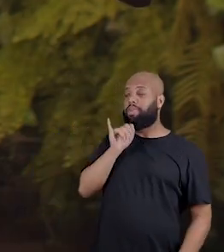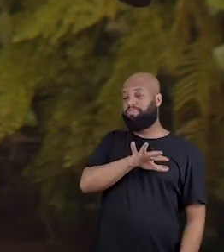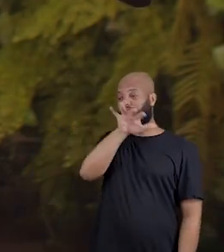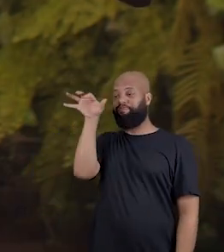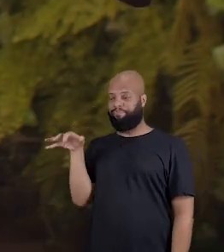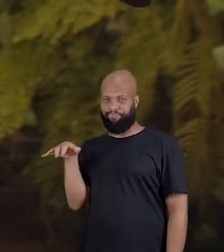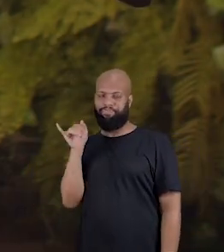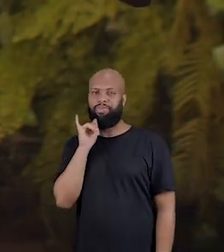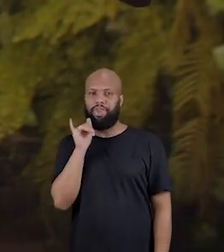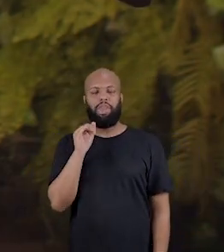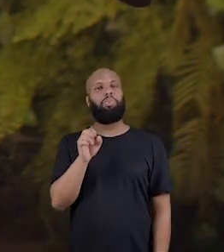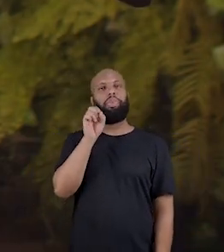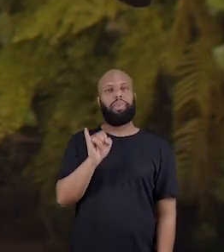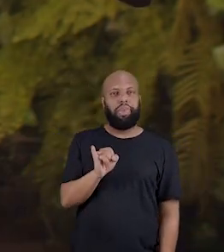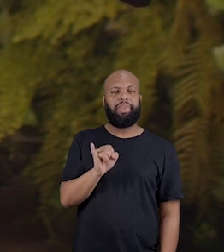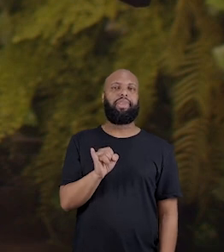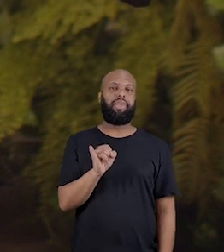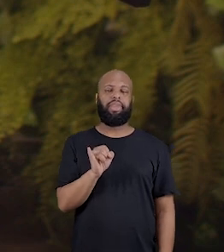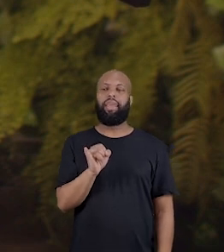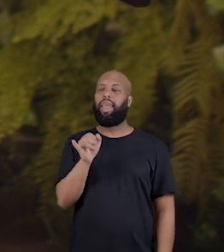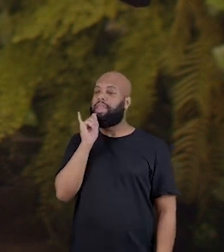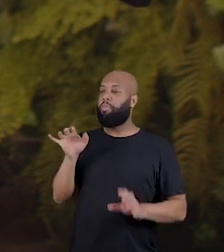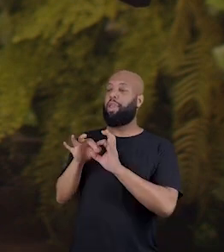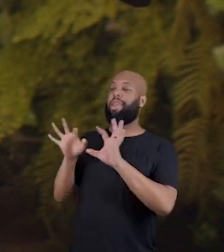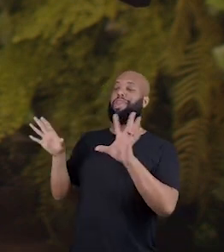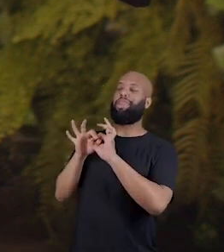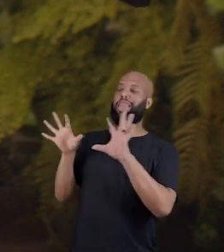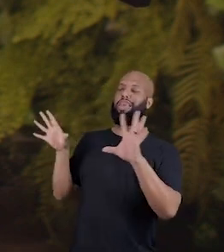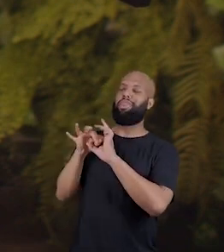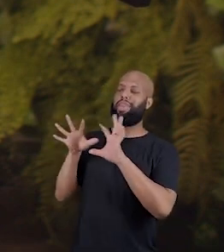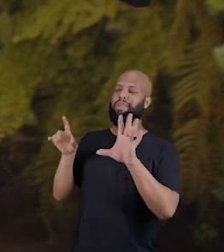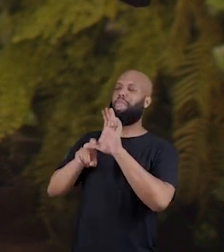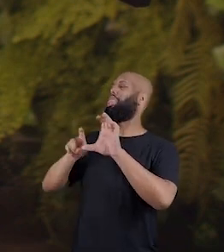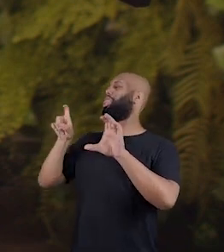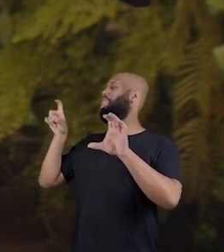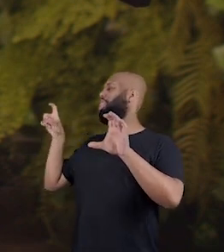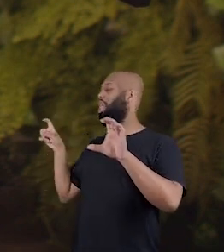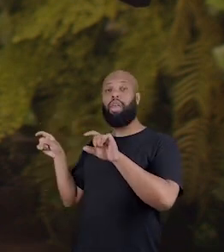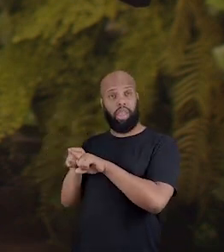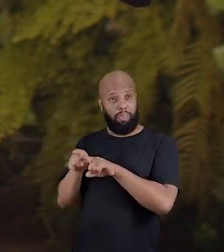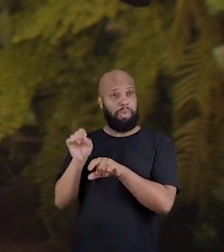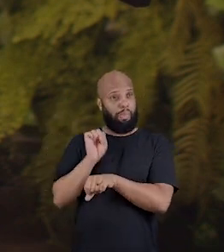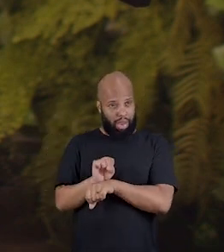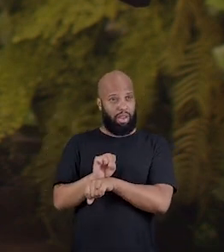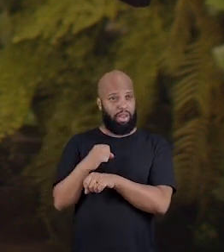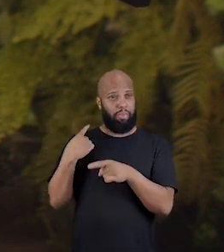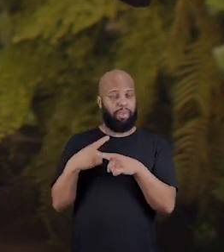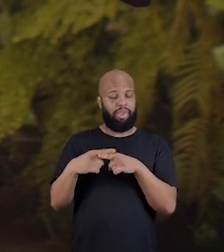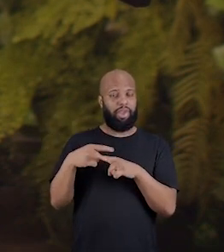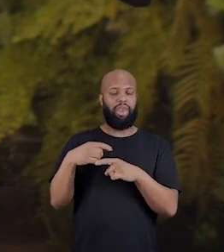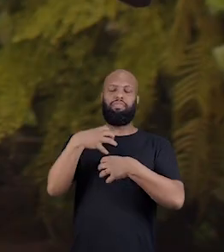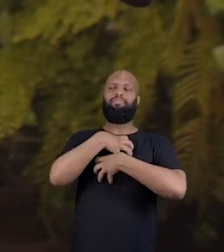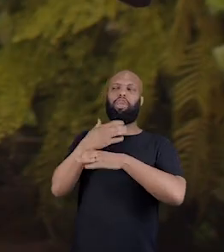também, quando a gente fala de dar autonomia demais, também pode criar paralisia, porque as pessoas, às vezes você